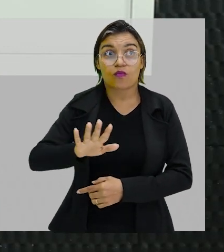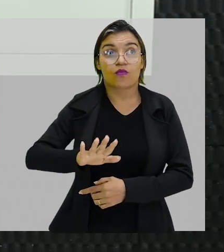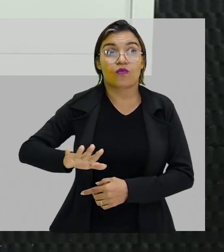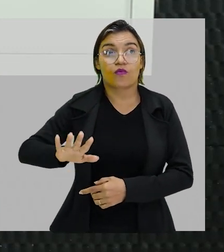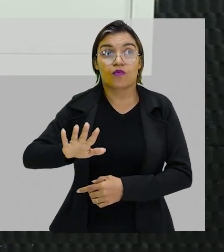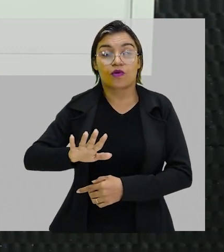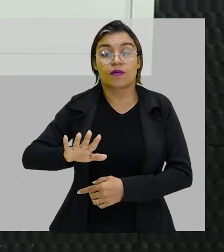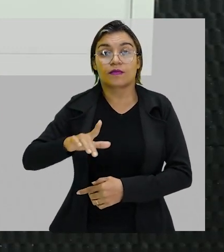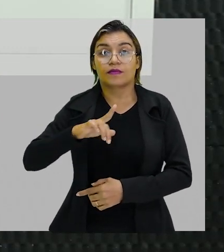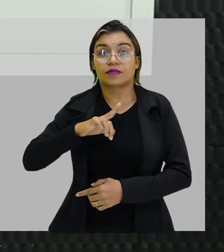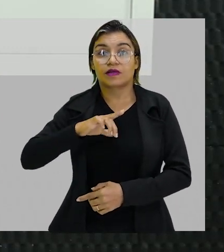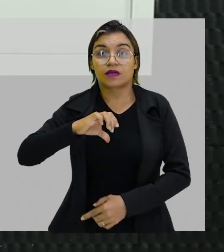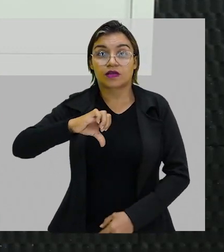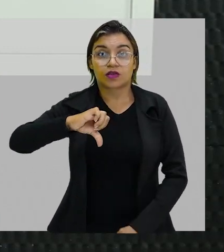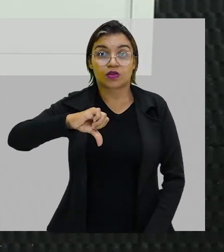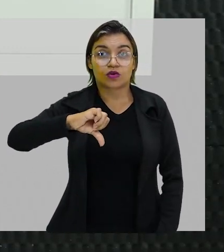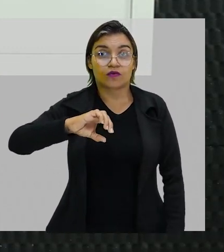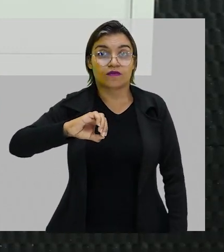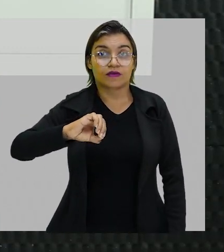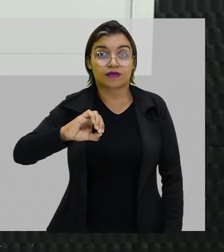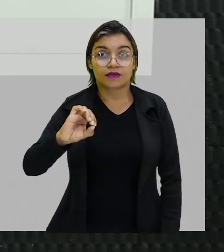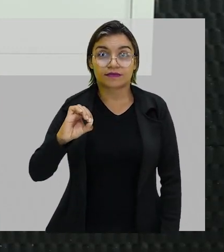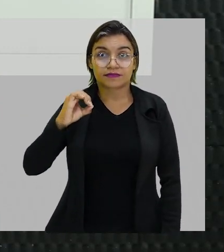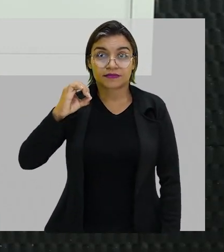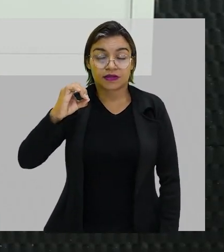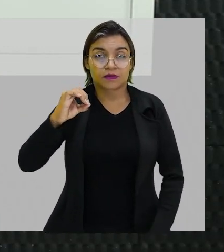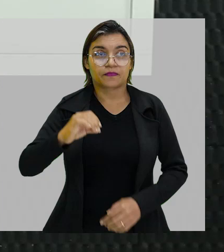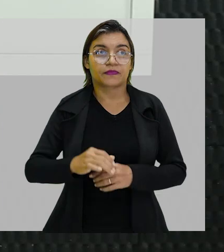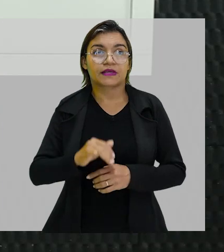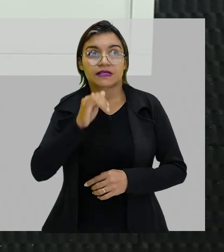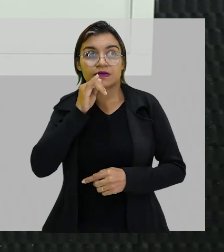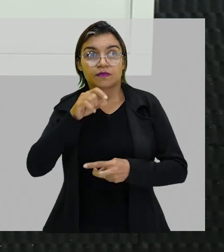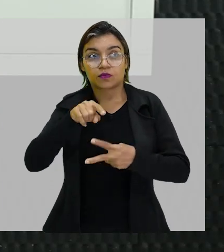90 graus. Ok? Então o ângulo entre